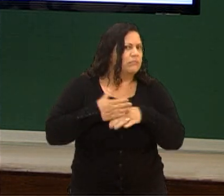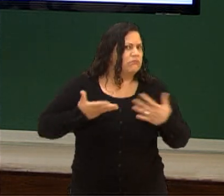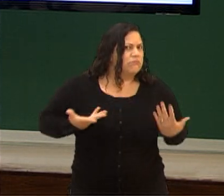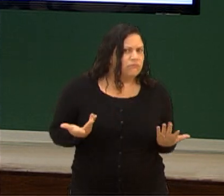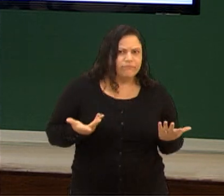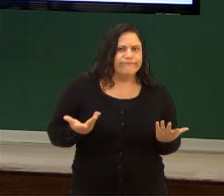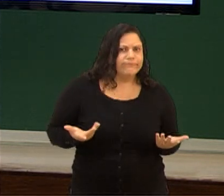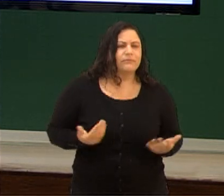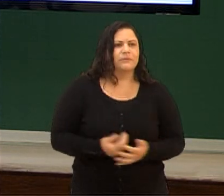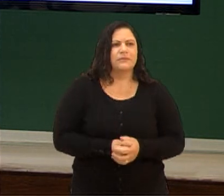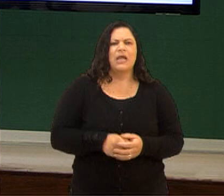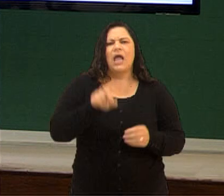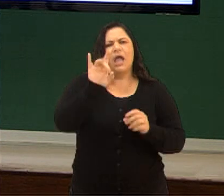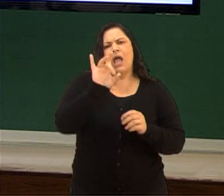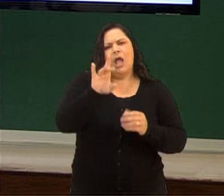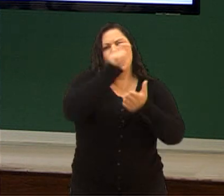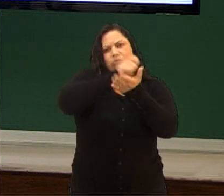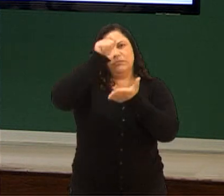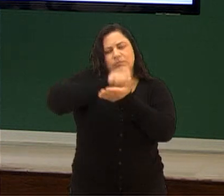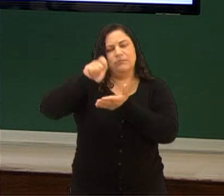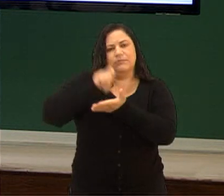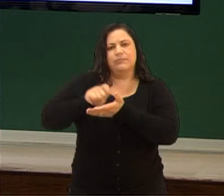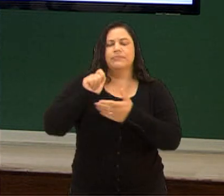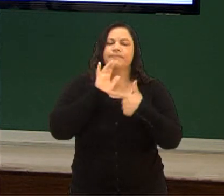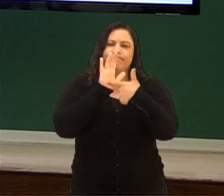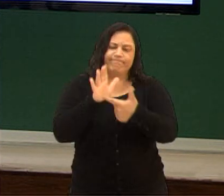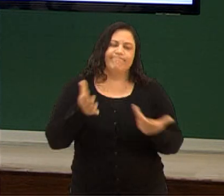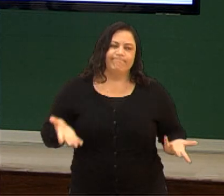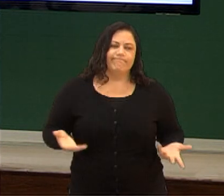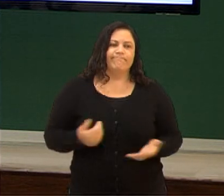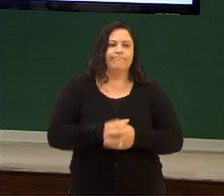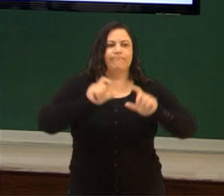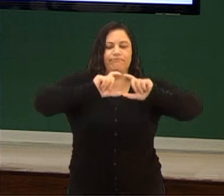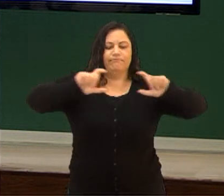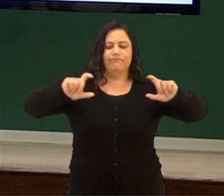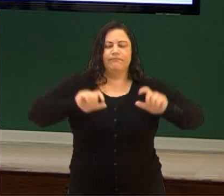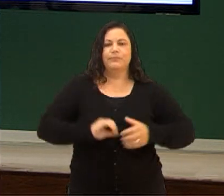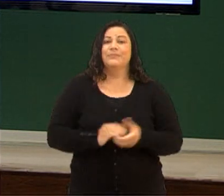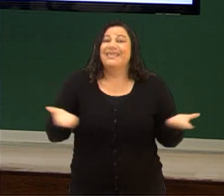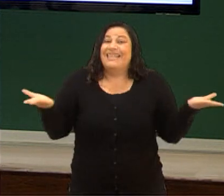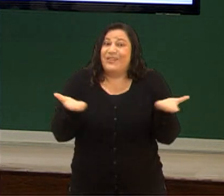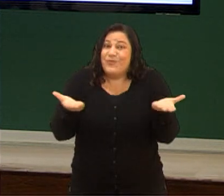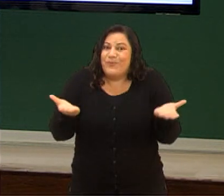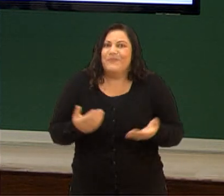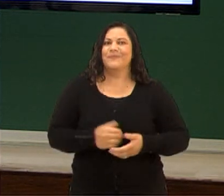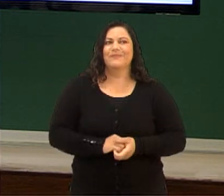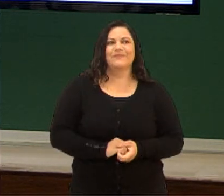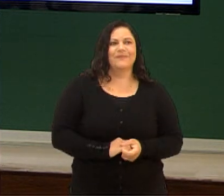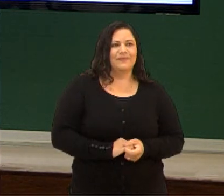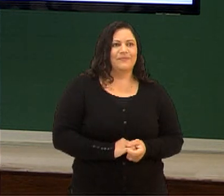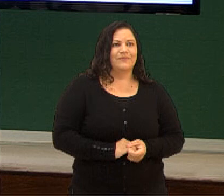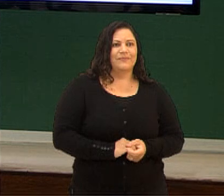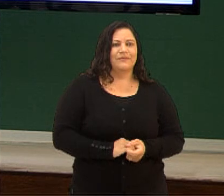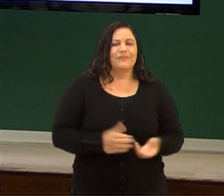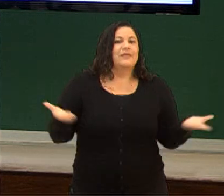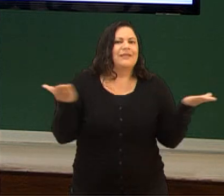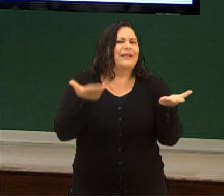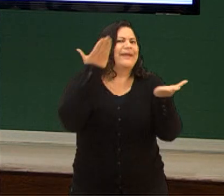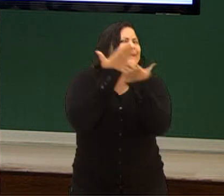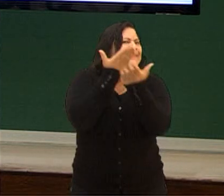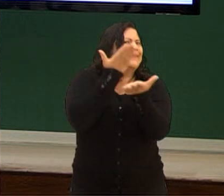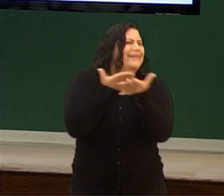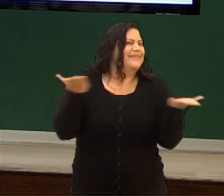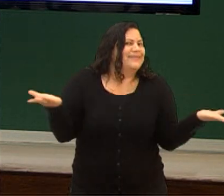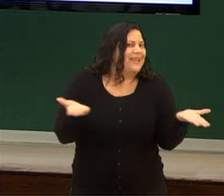escrever. Aqui é só para você ter indicado, tudo bem? Beleza? Não tem problema. Agora o que eu faço? O que a gente viu nessa